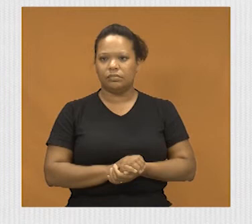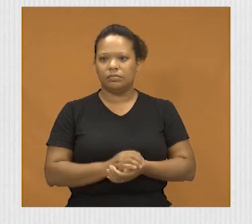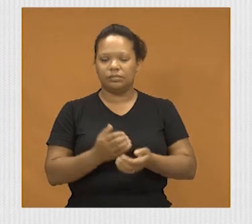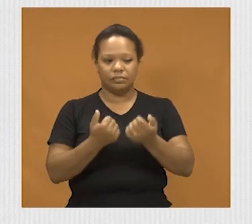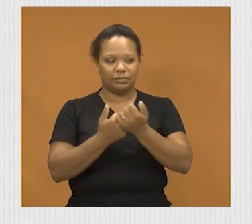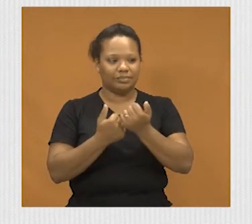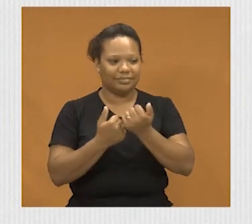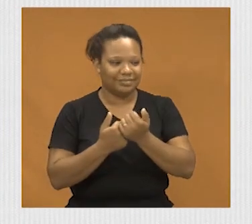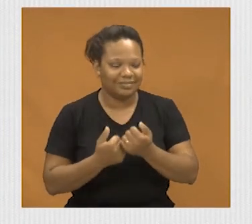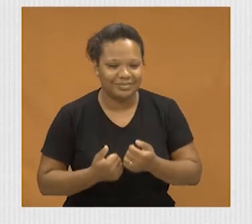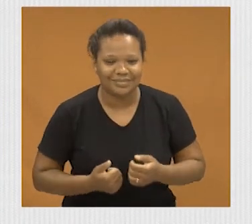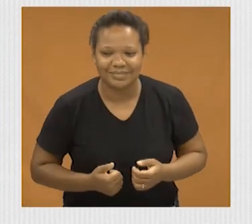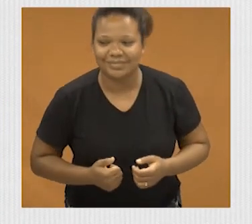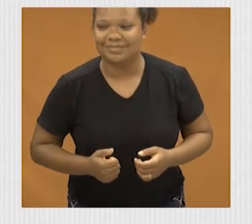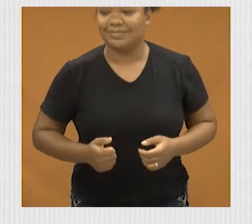Nós temos,